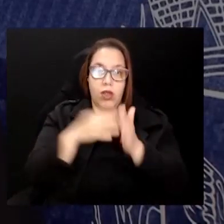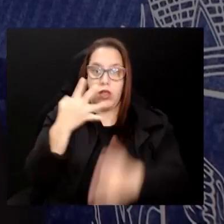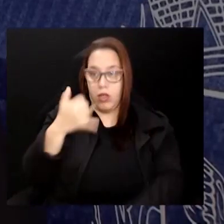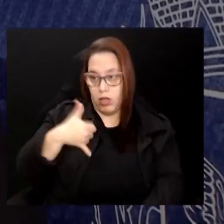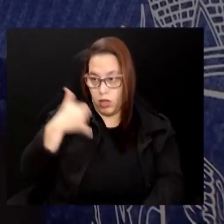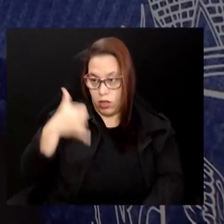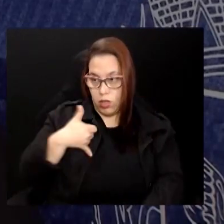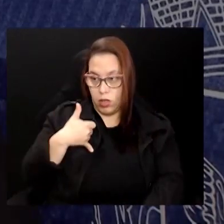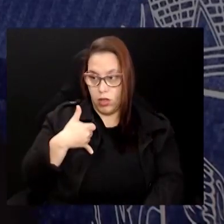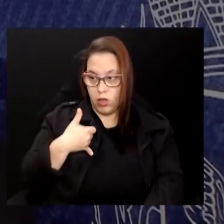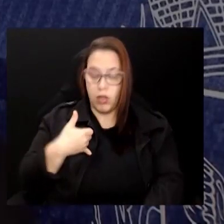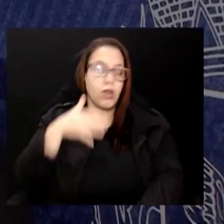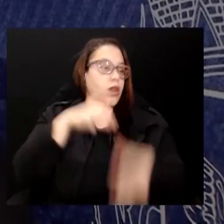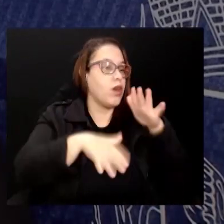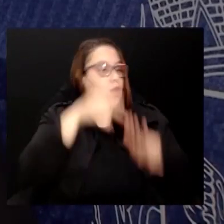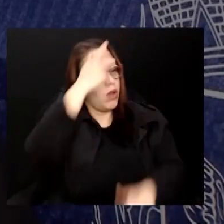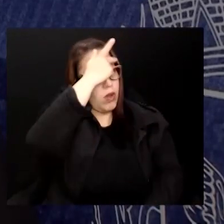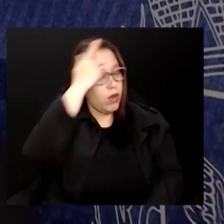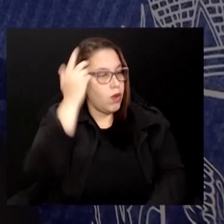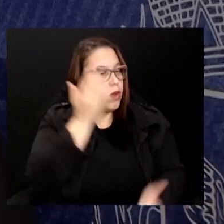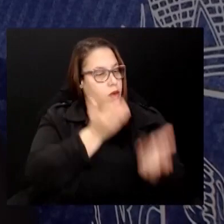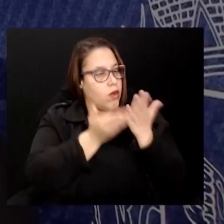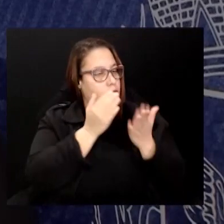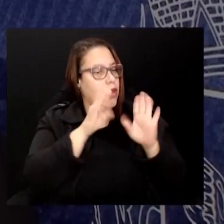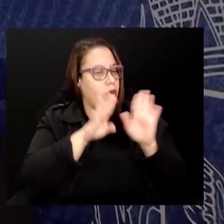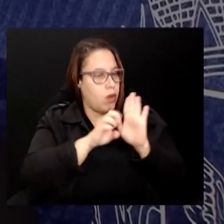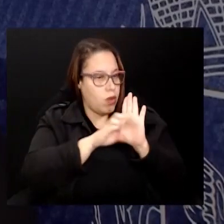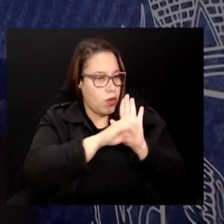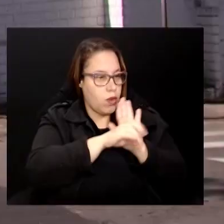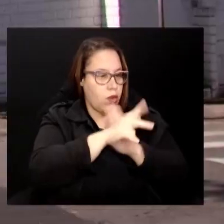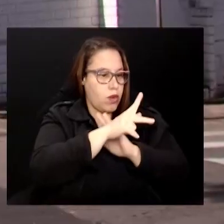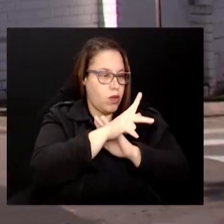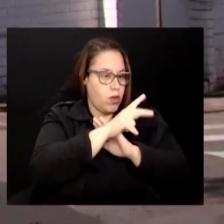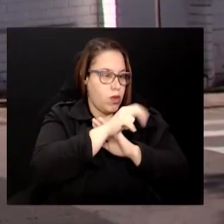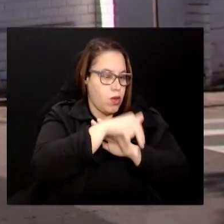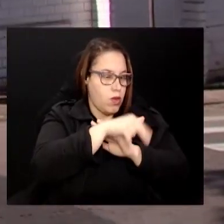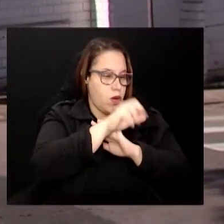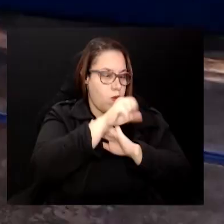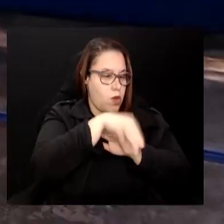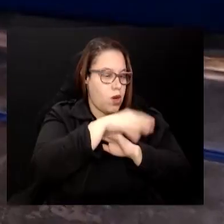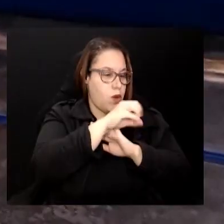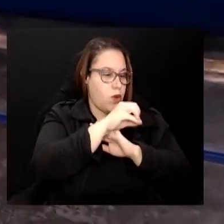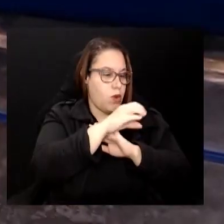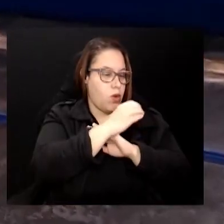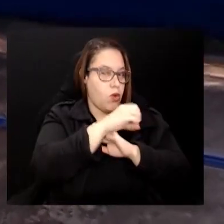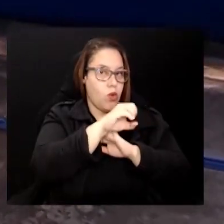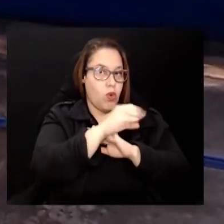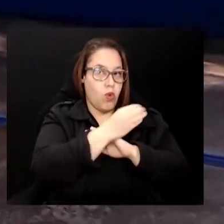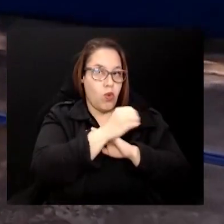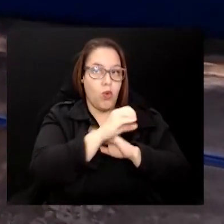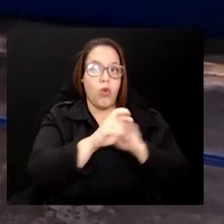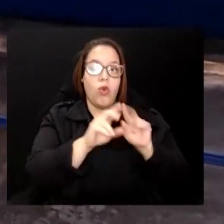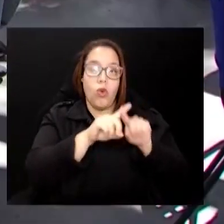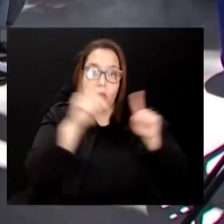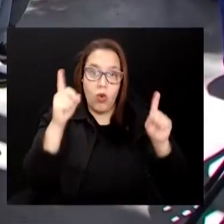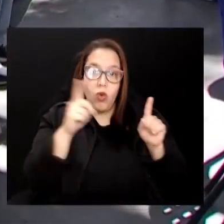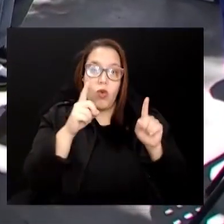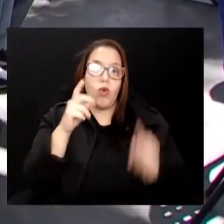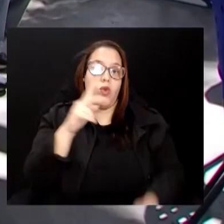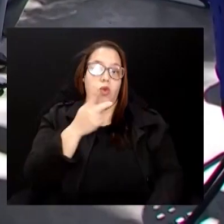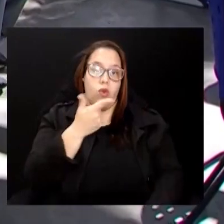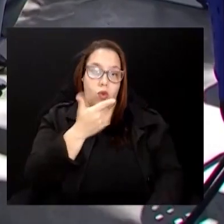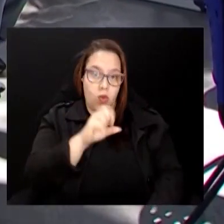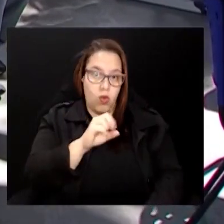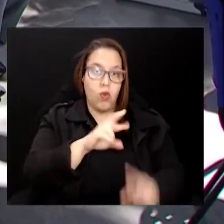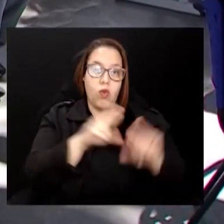pessoas associam, né, a bactéria pneumococo apenas à pneumonia, mas como você falou, a pneumovinte protege contra outros vírus, contra